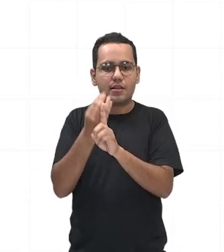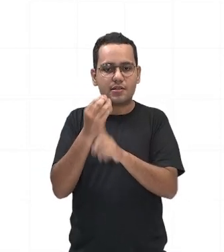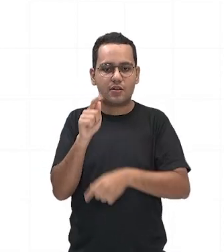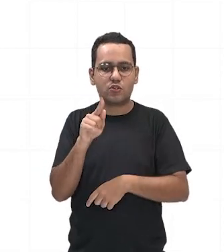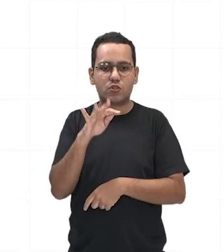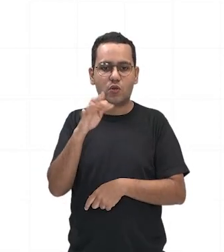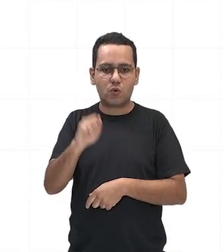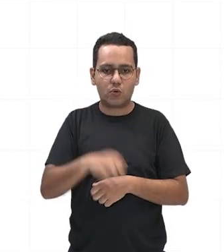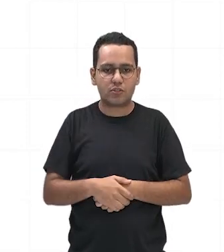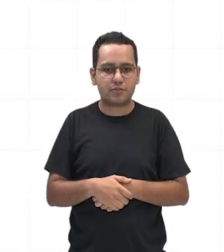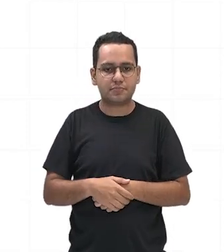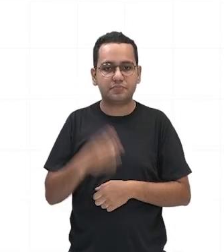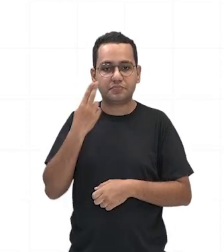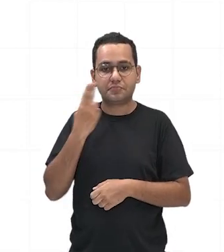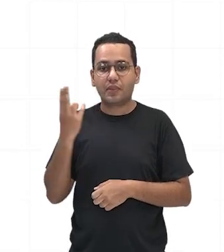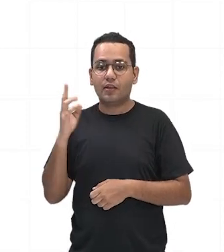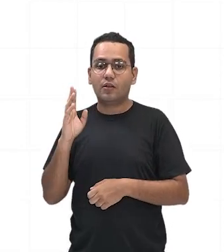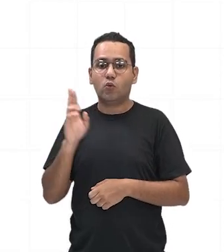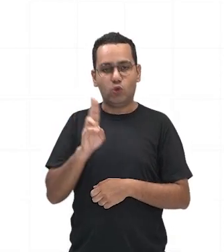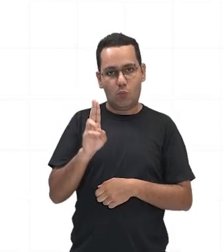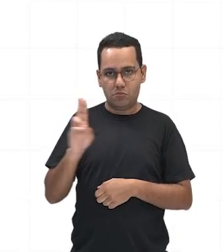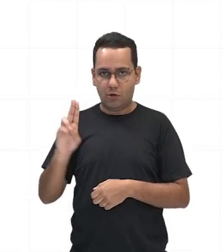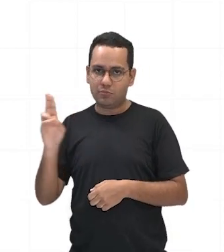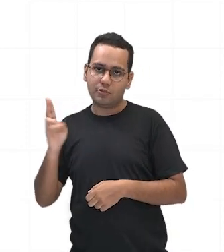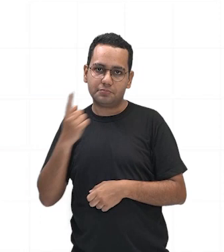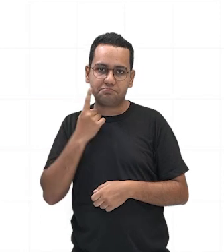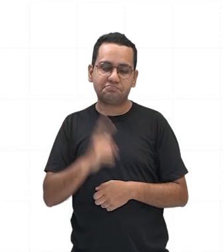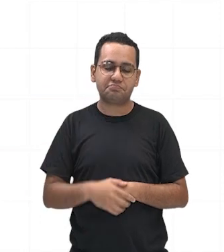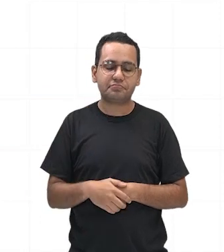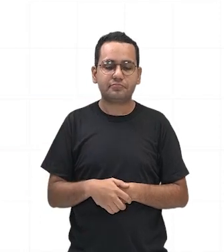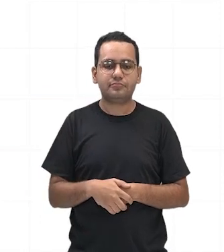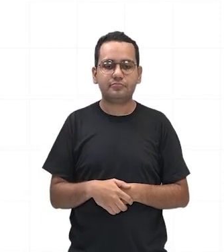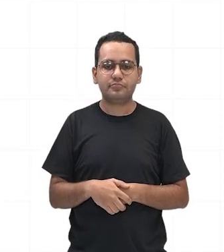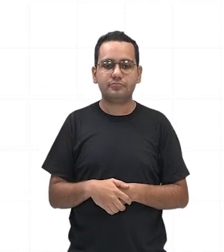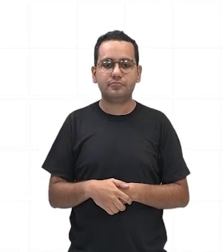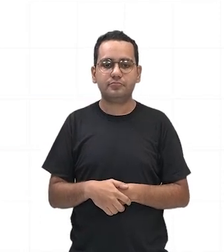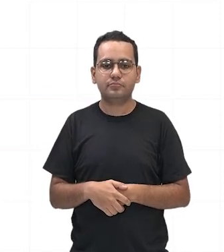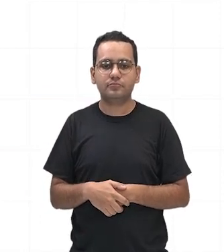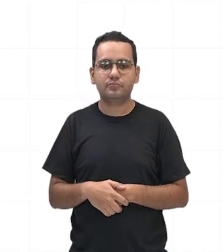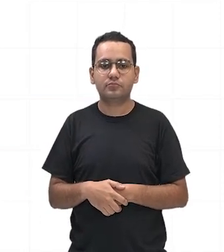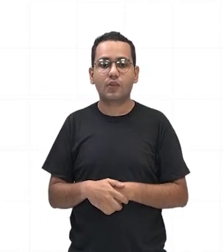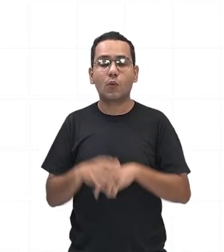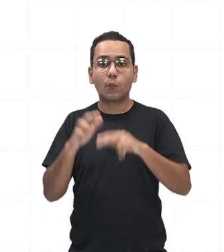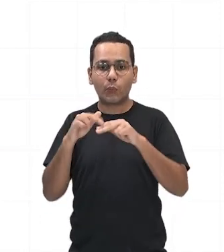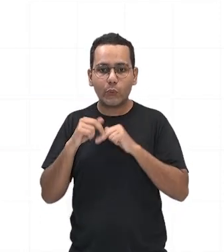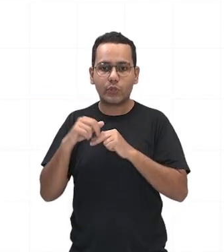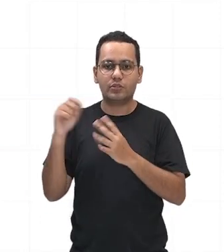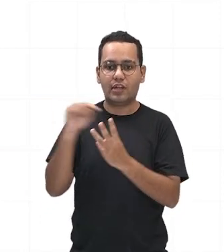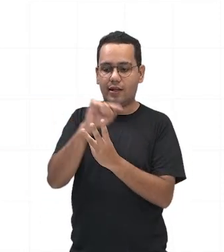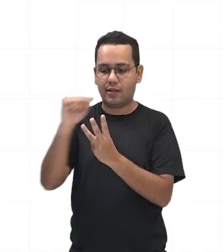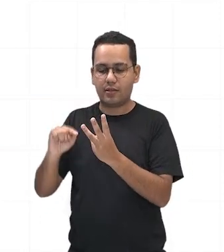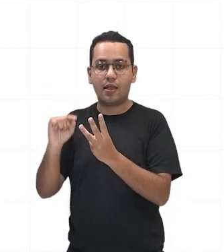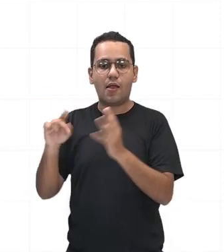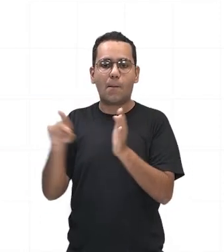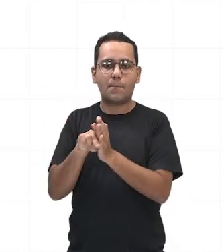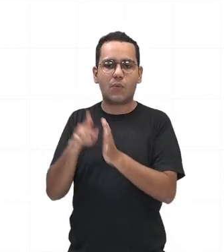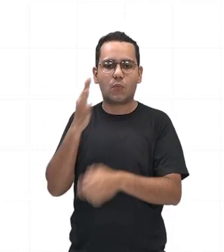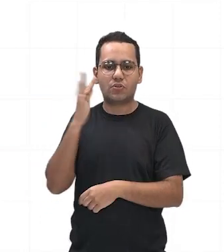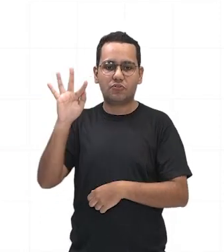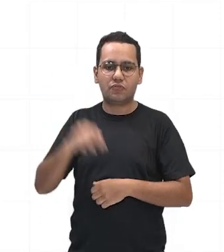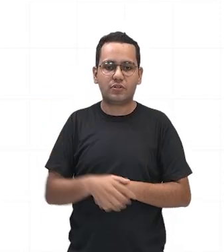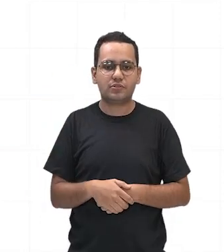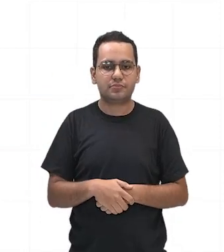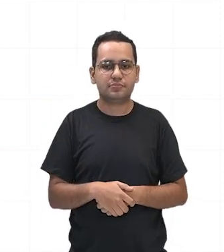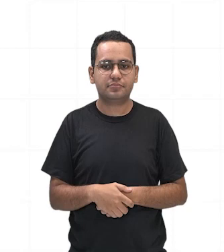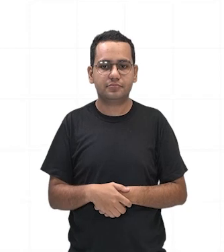Reims e Paris, todas então na catedrais, são catedrais então aí francesas, e estão lá então